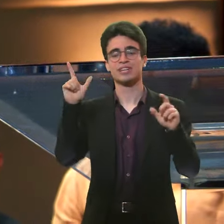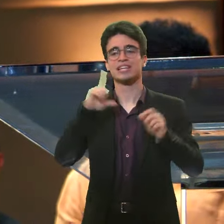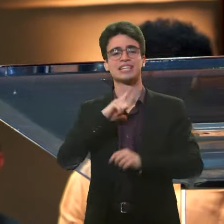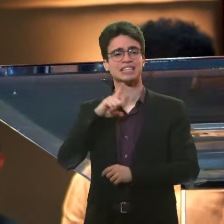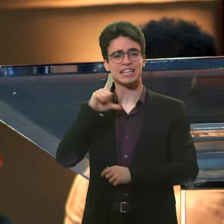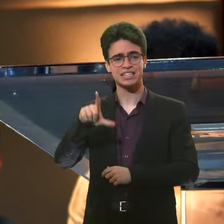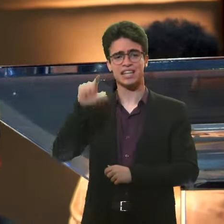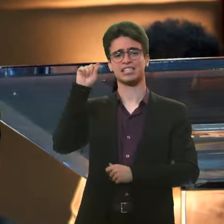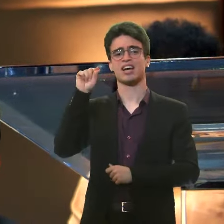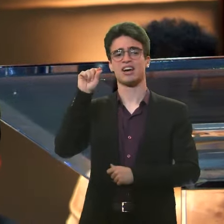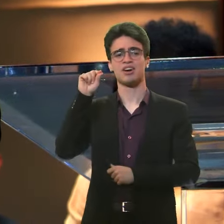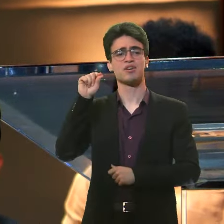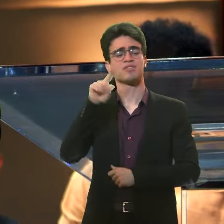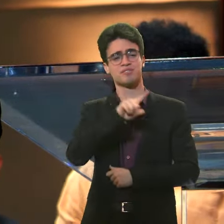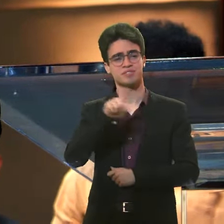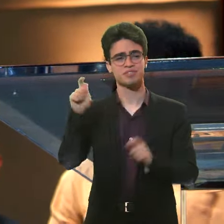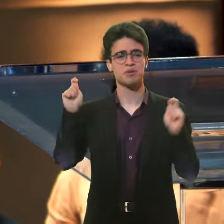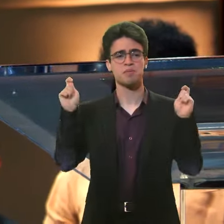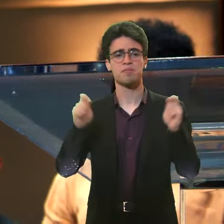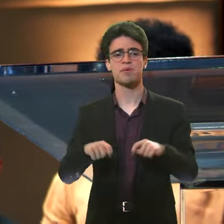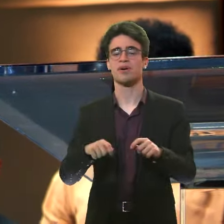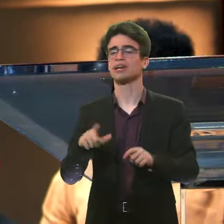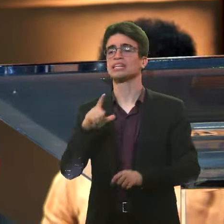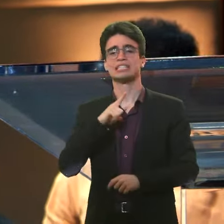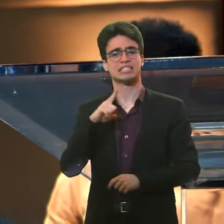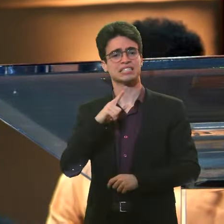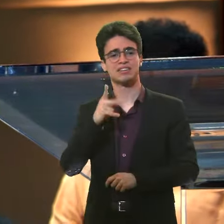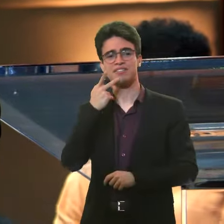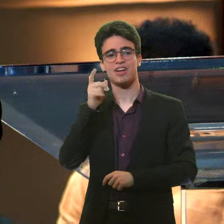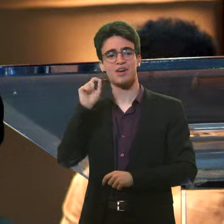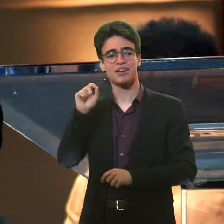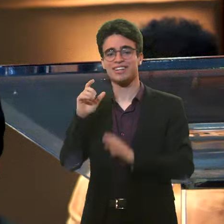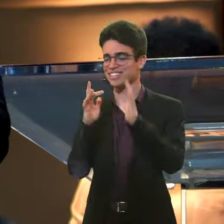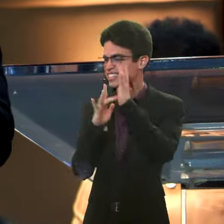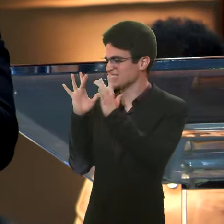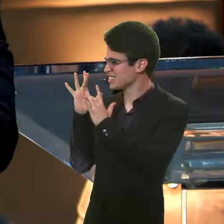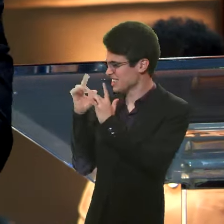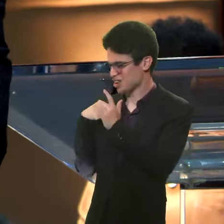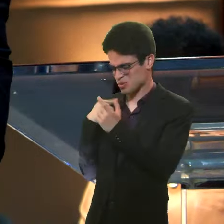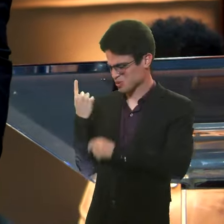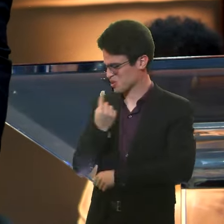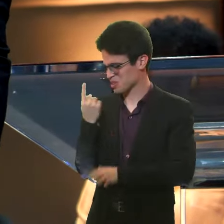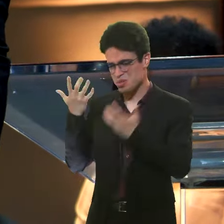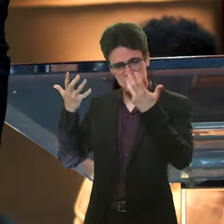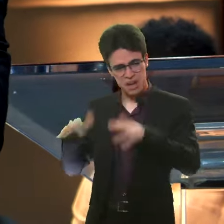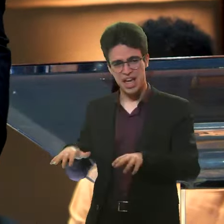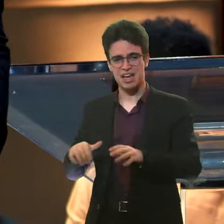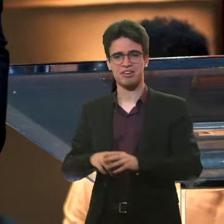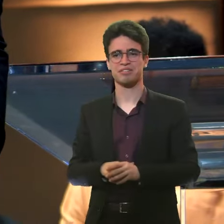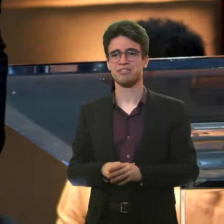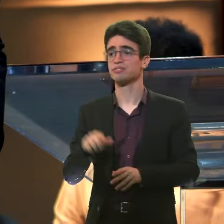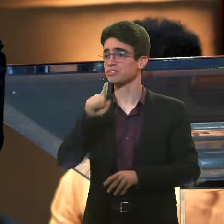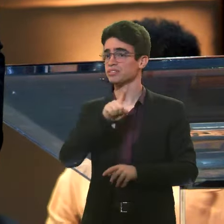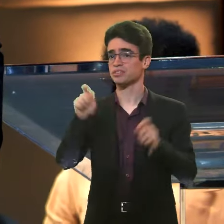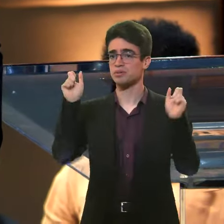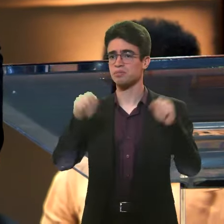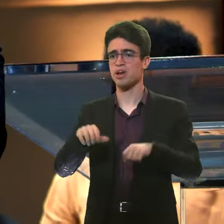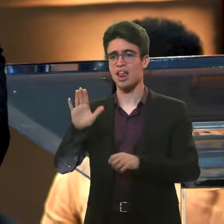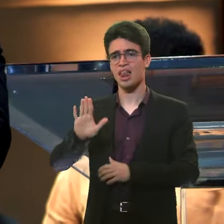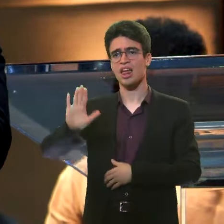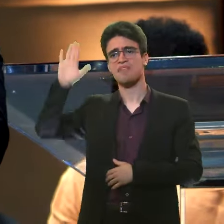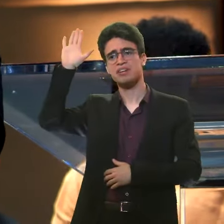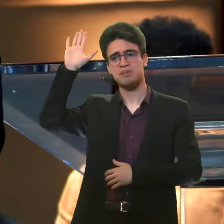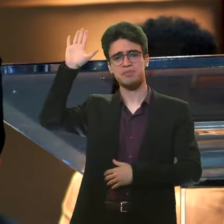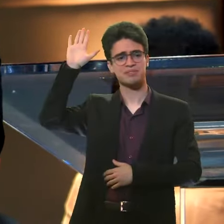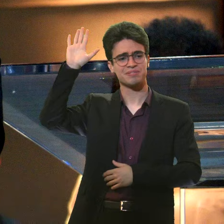vida, eu preciso de Jesus na minha vida, não quero mais andar sozinho, eu vou pedir para você levantar uma de suas mãos, onde você está. Levante sua mão, onde você está,